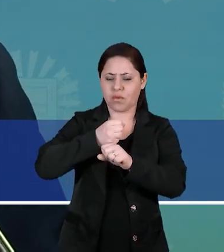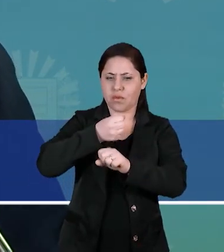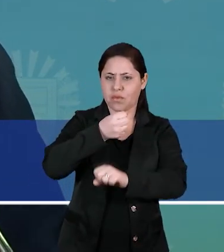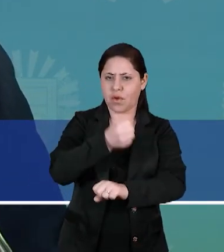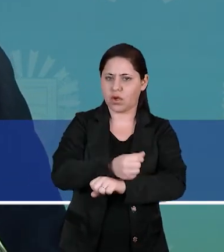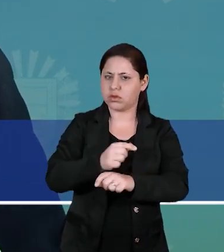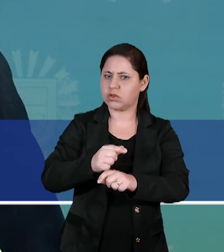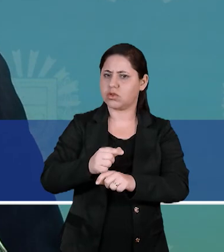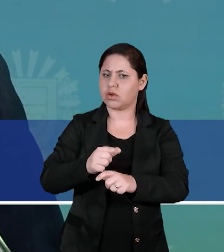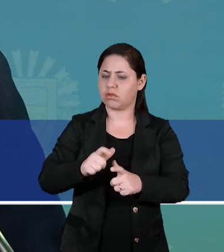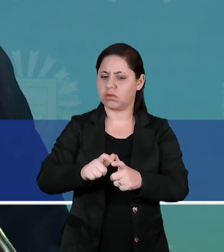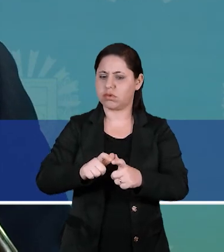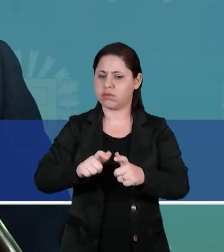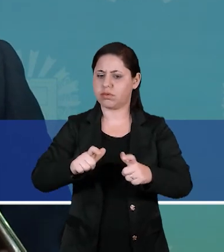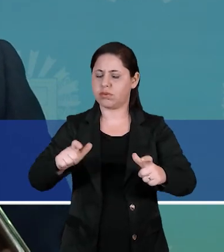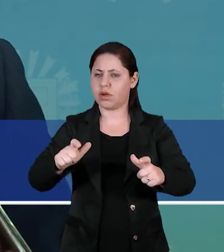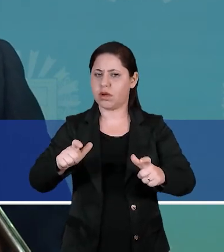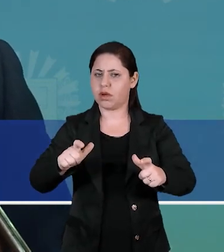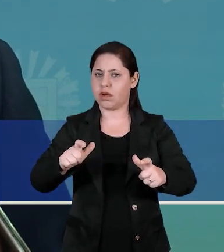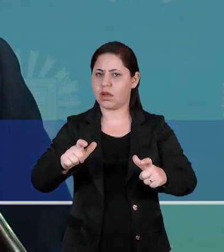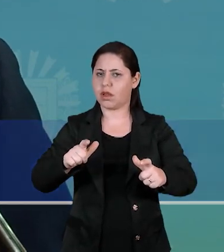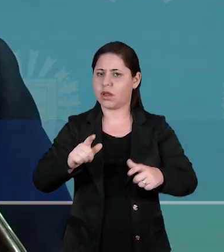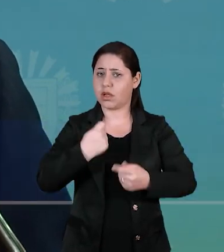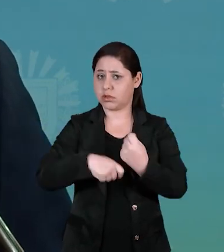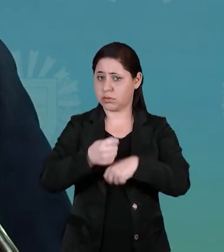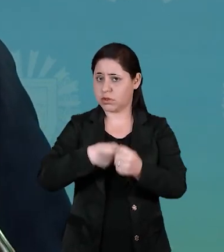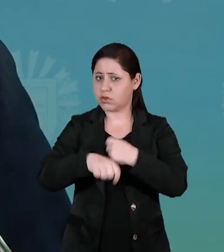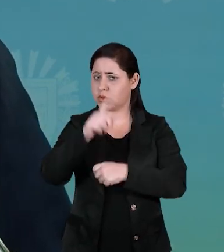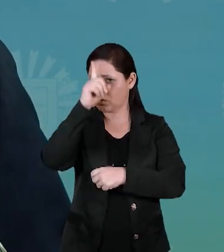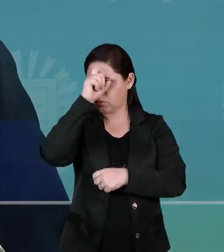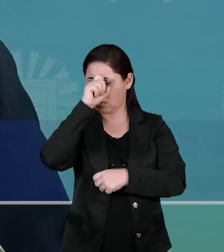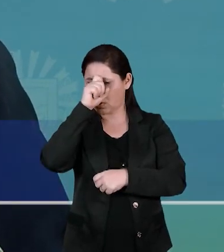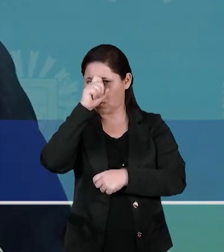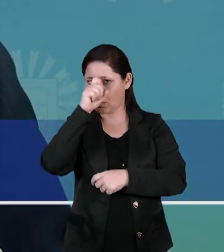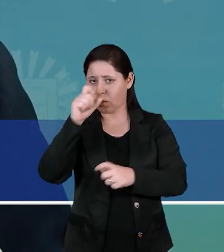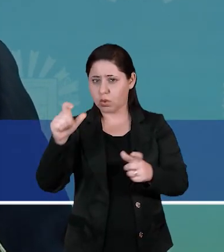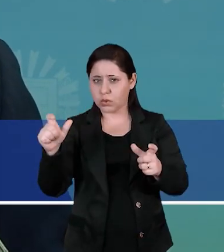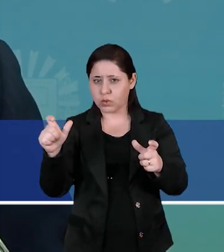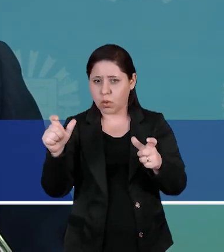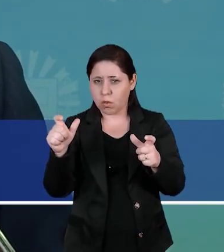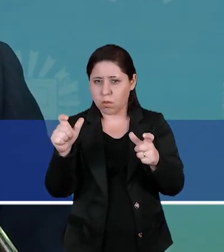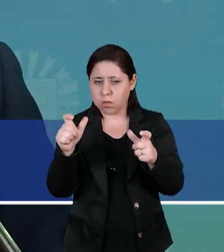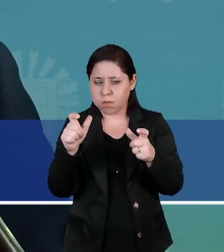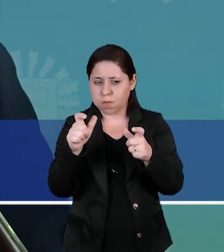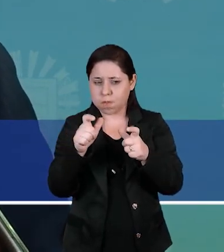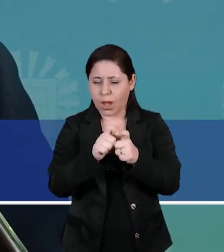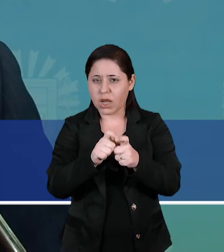da administração do hospital no sentido de zerar o déficit daqueles